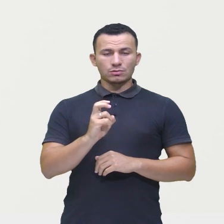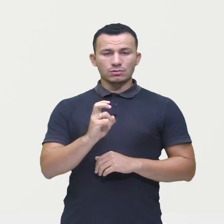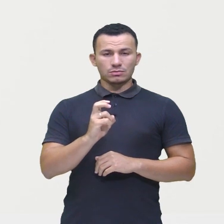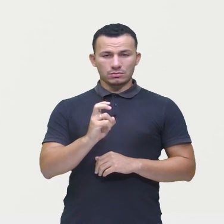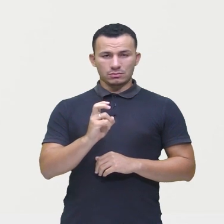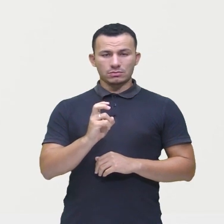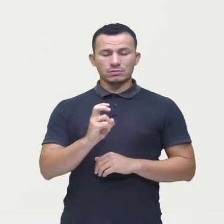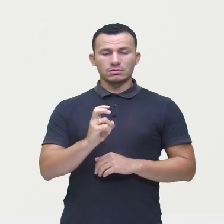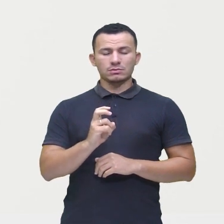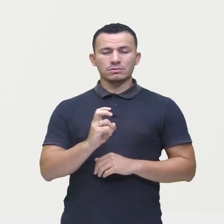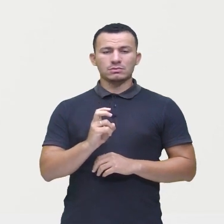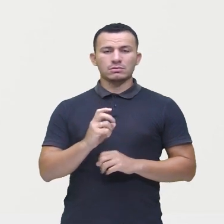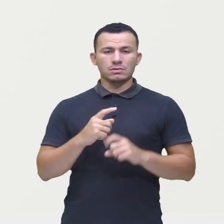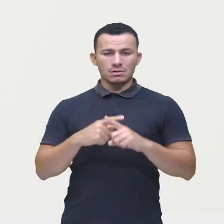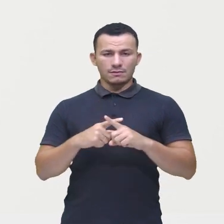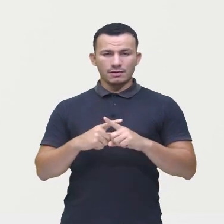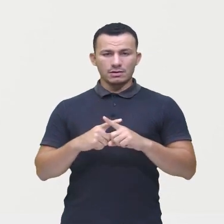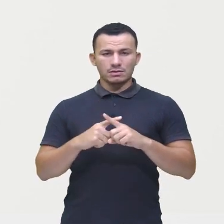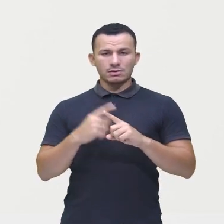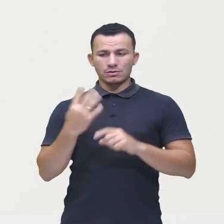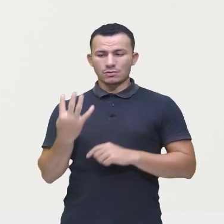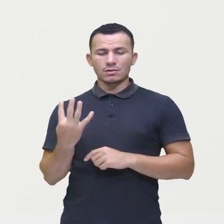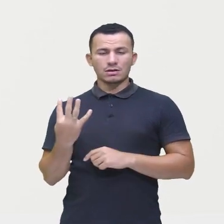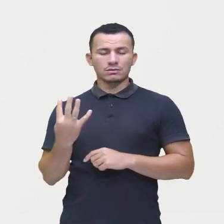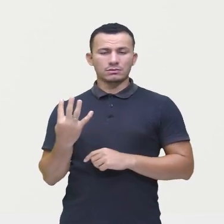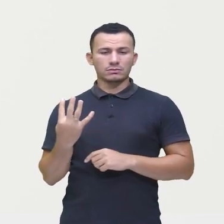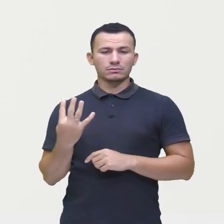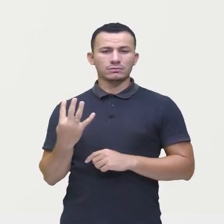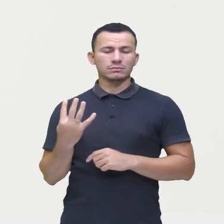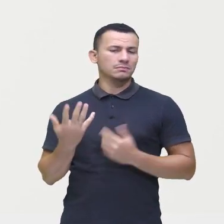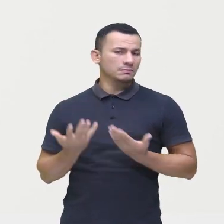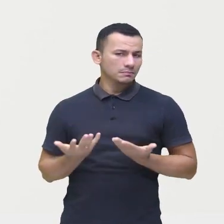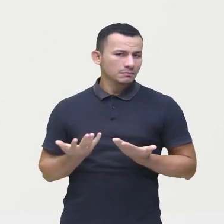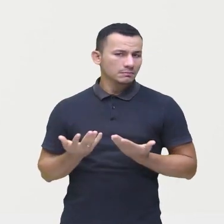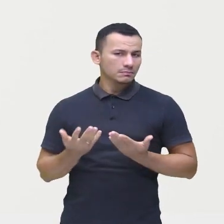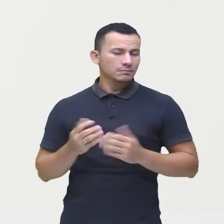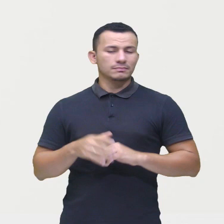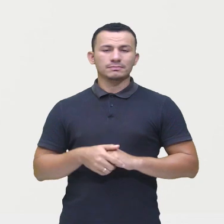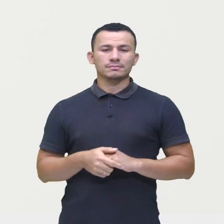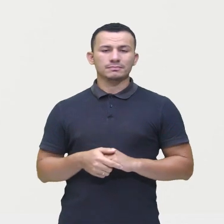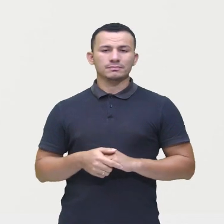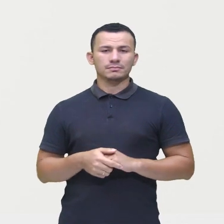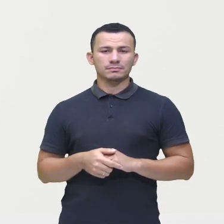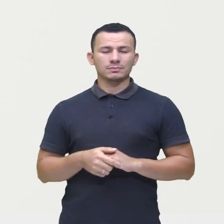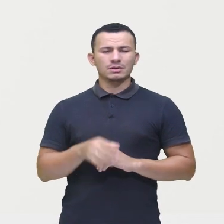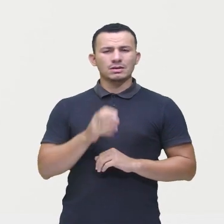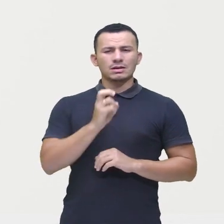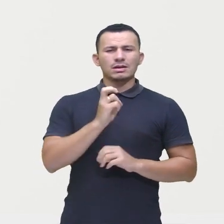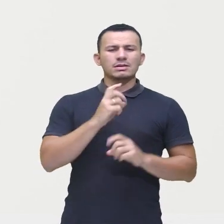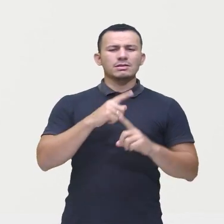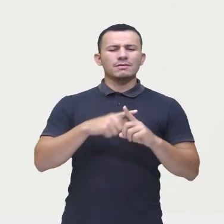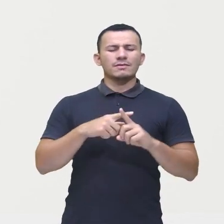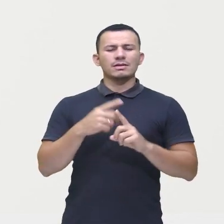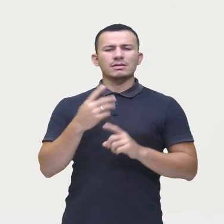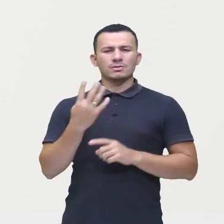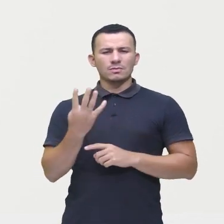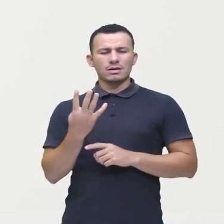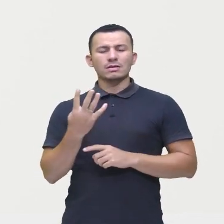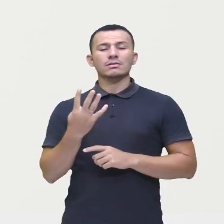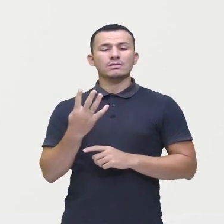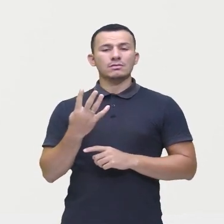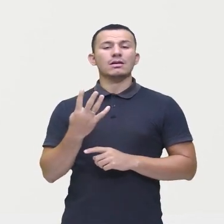ó, 5 vezes 4 é quanto, professor? 5 vezes 4 é